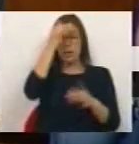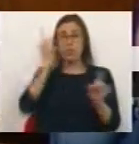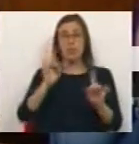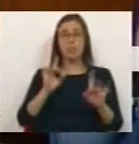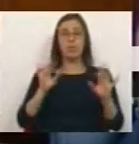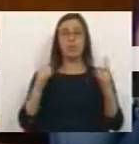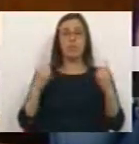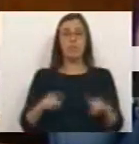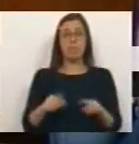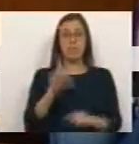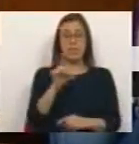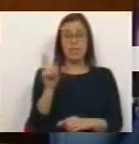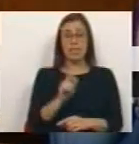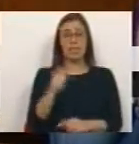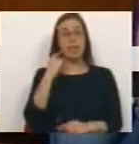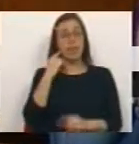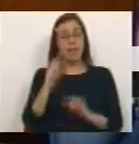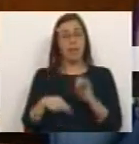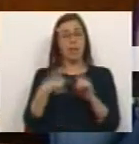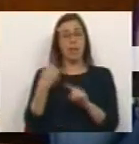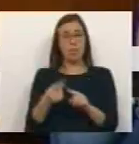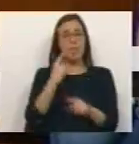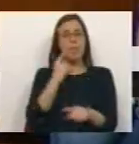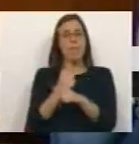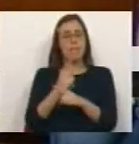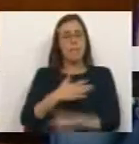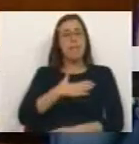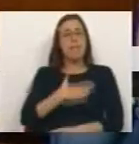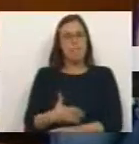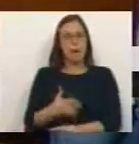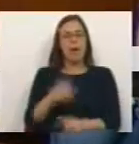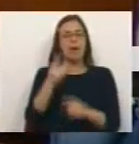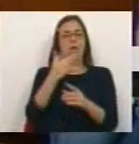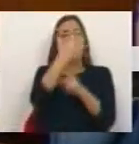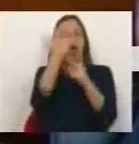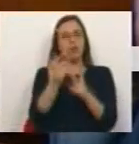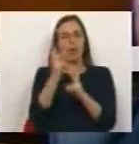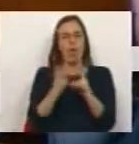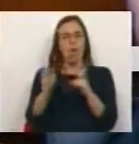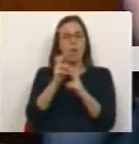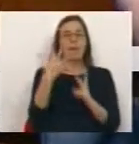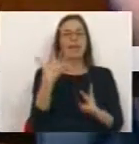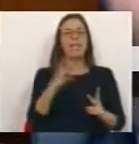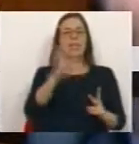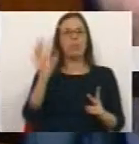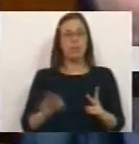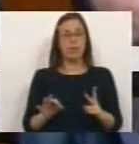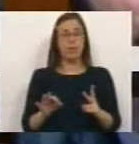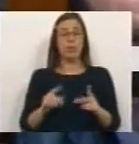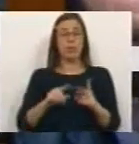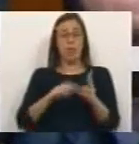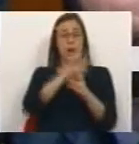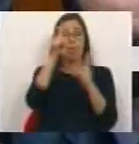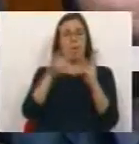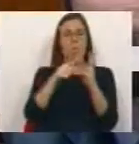esqueça, apenas 6 meses depois, sob os mesmos passos, aplicou um segundo aumento de 5%. No